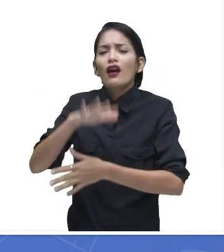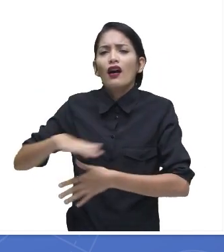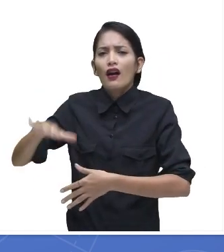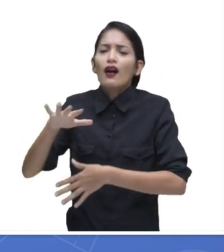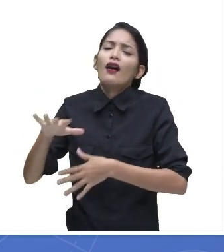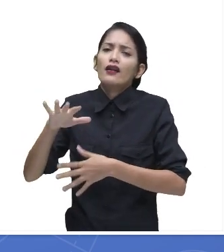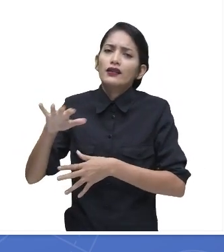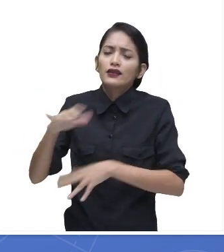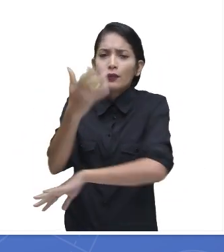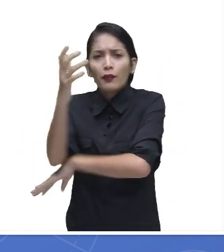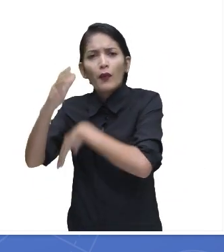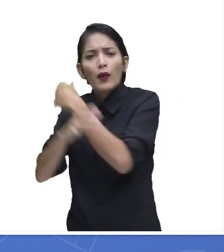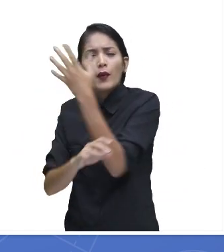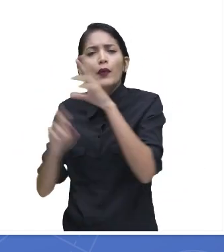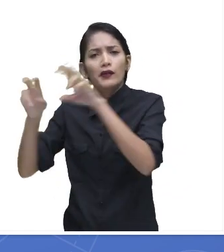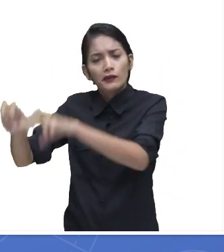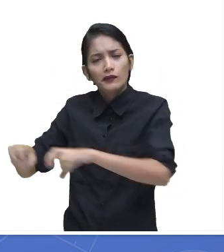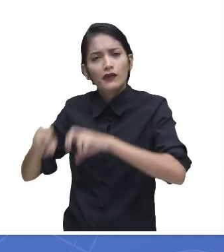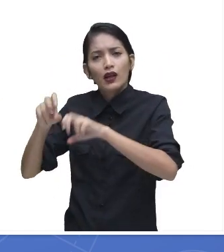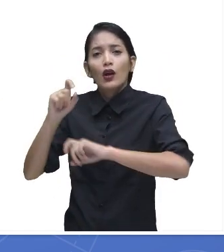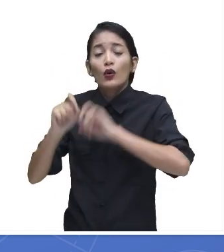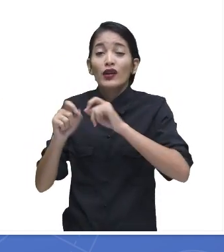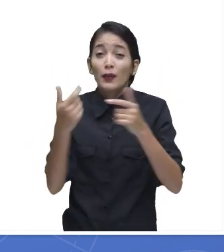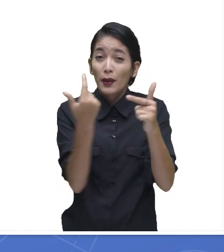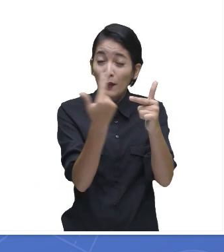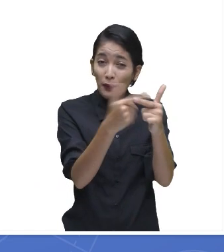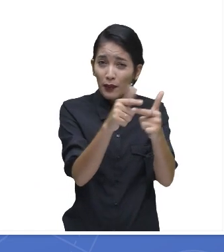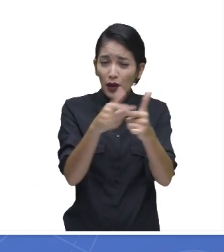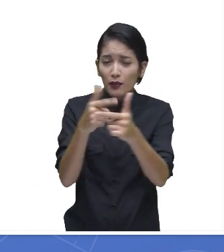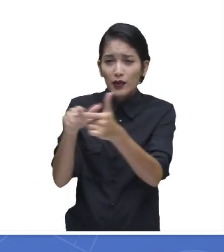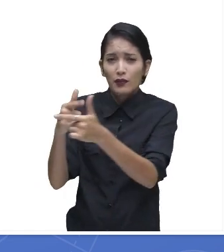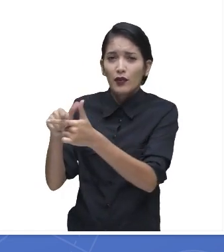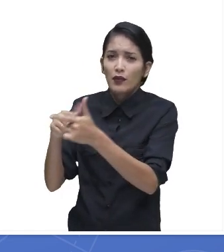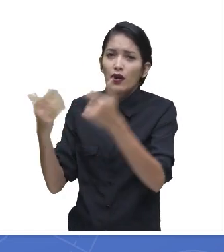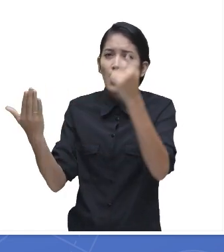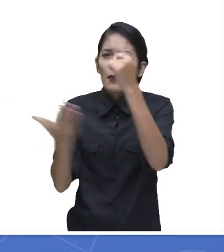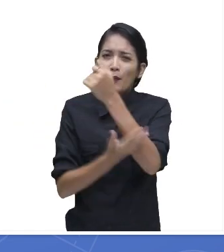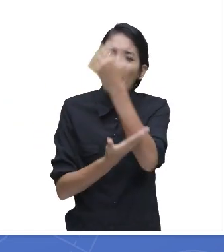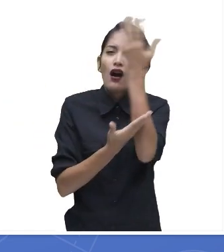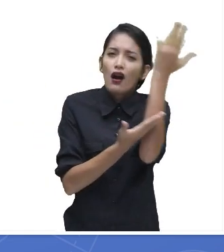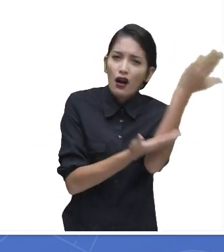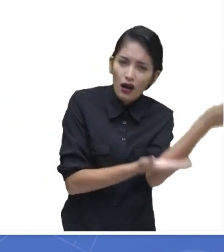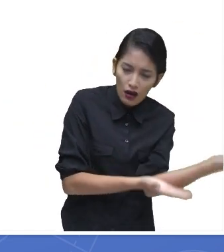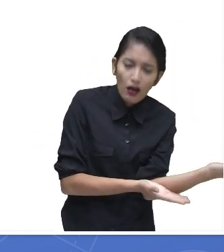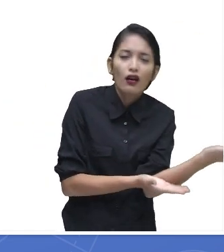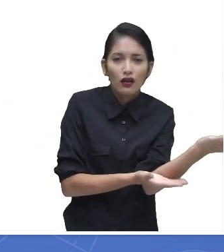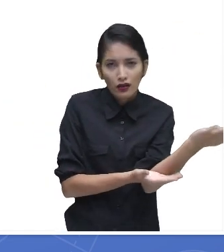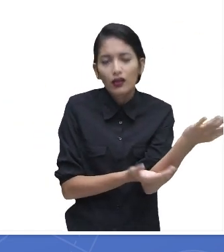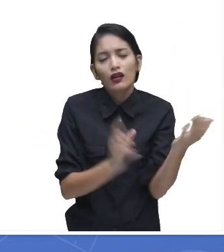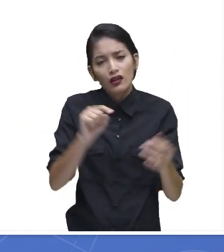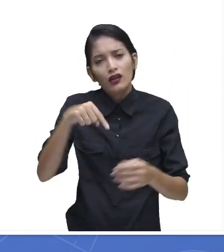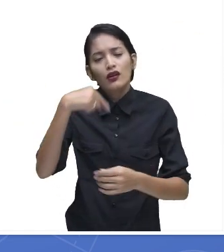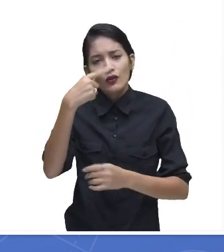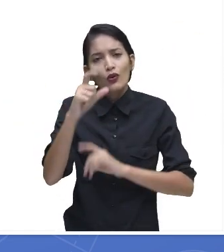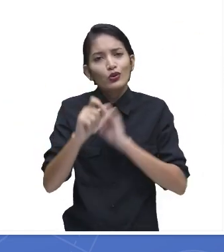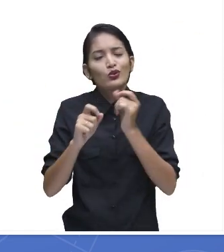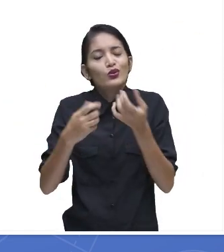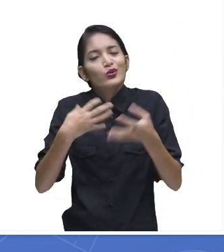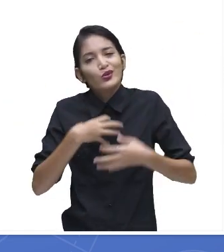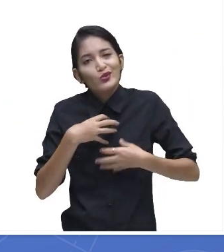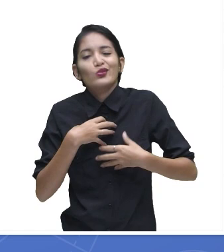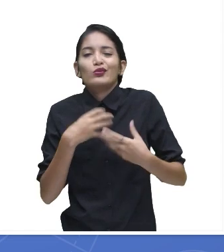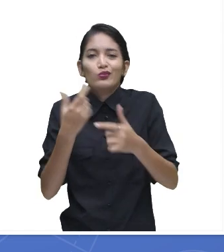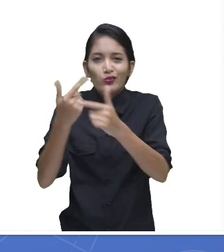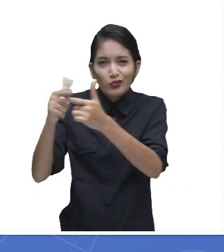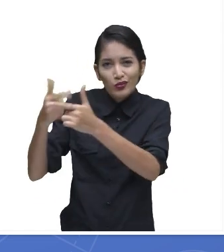é exatamente os problemas aí de desmatamento e outras situações aí com